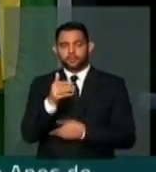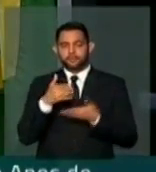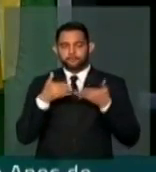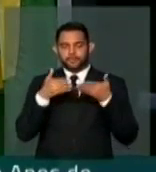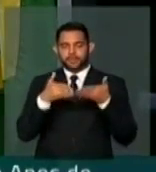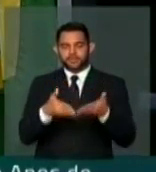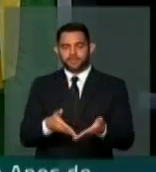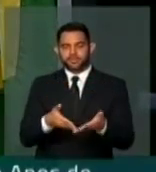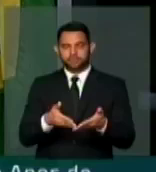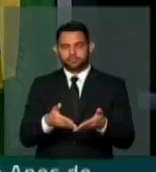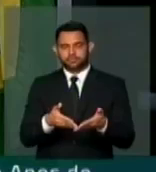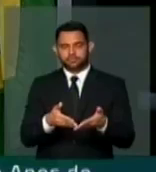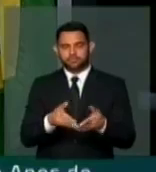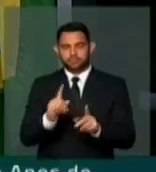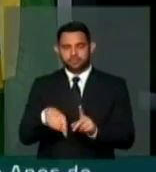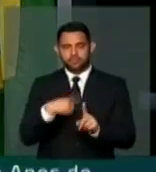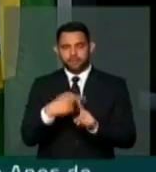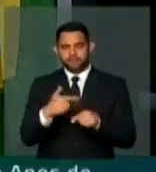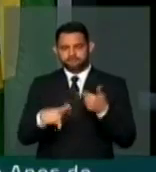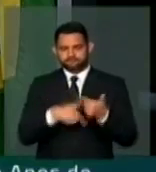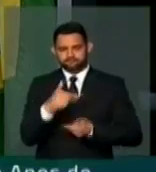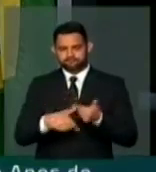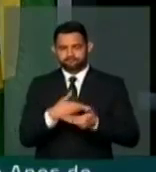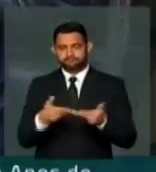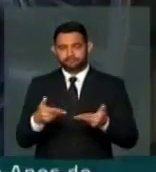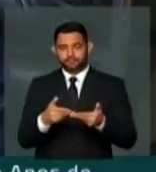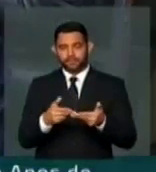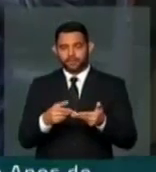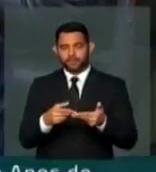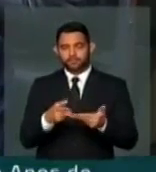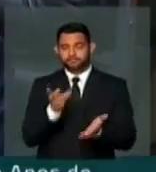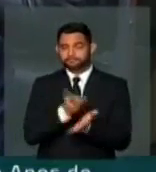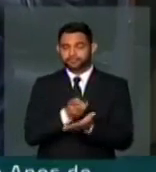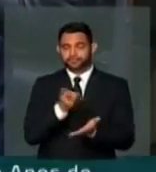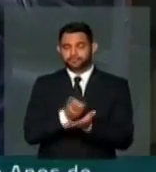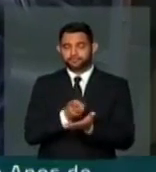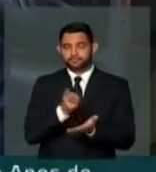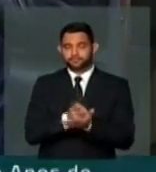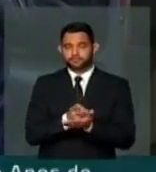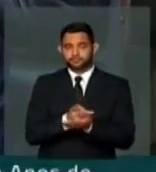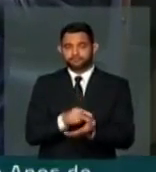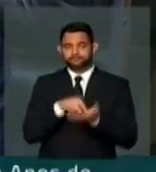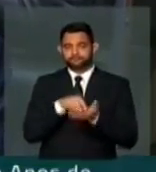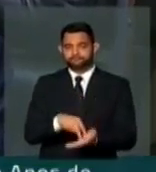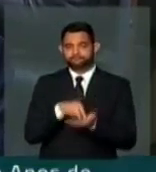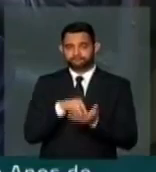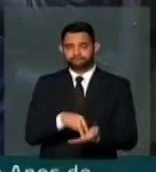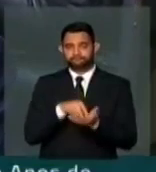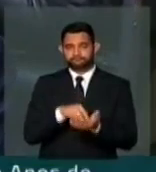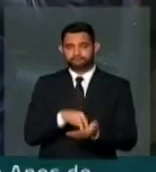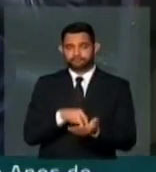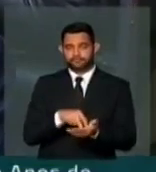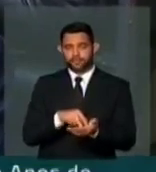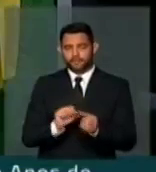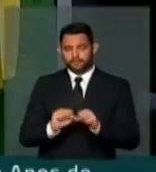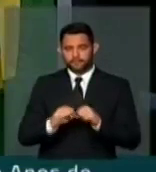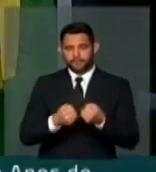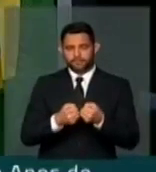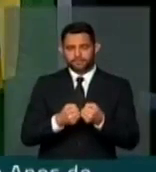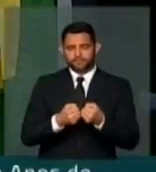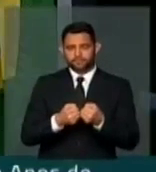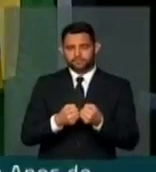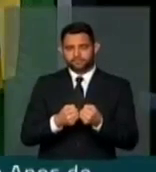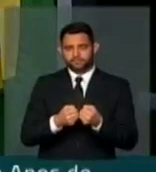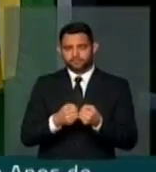participação cívica mais atuante, perseverante, persistente, tenaz,